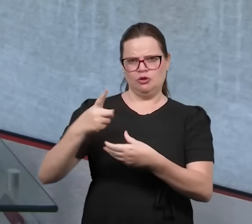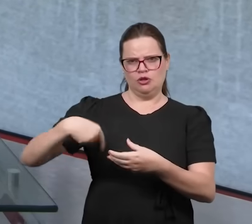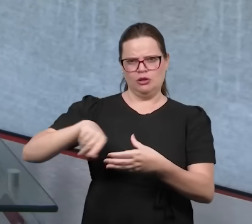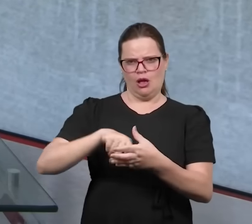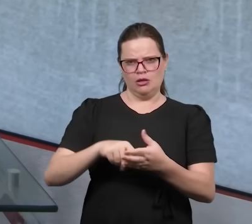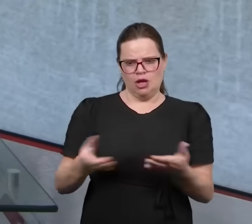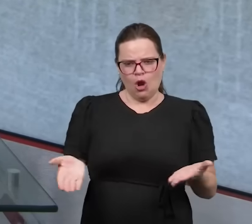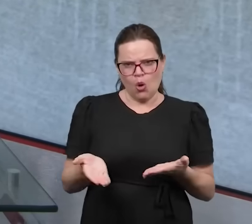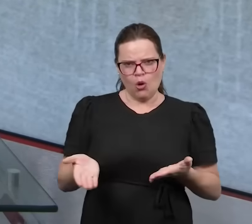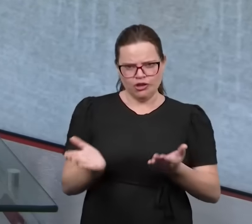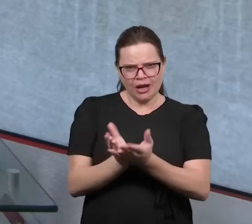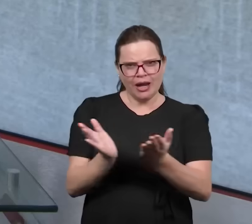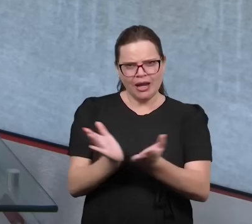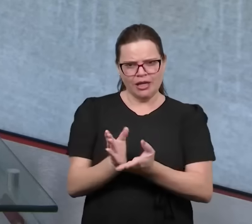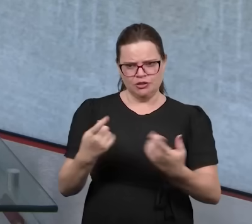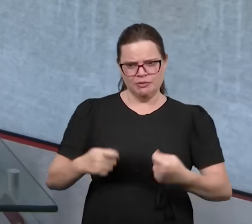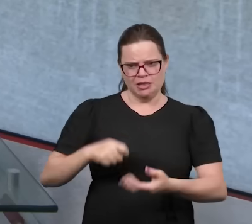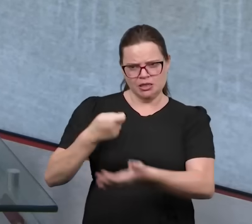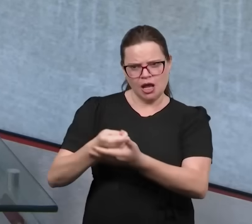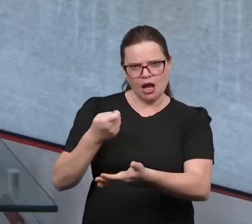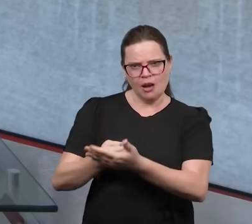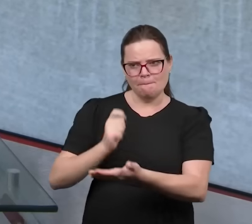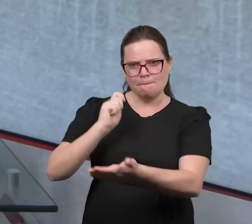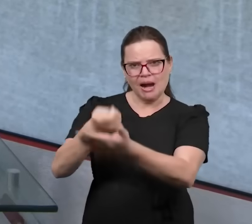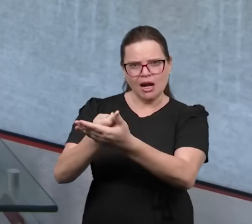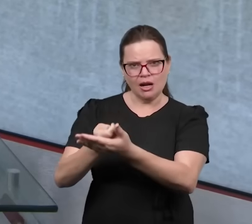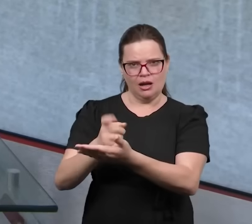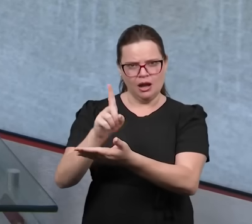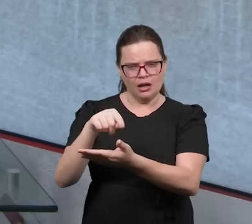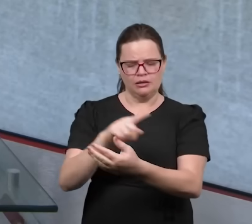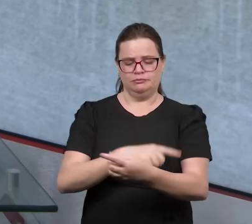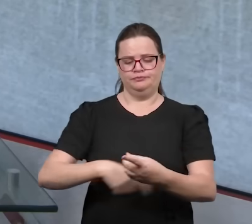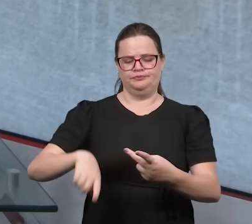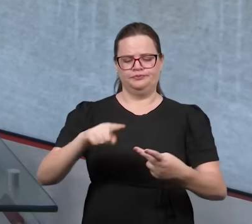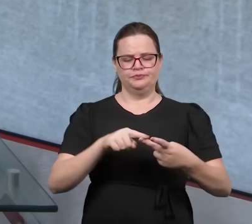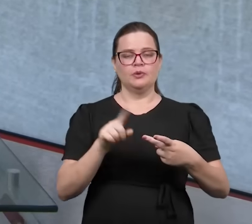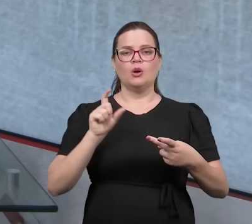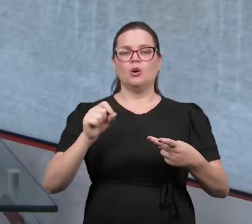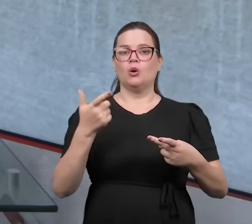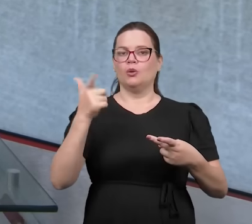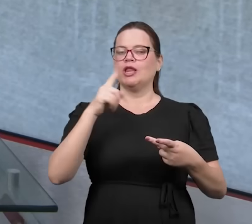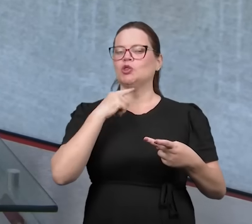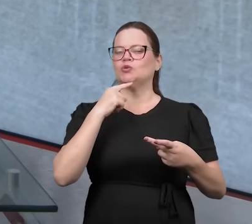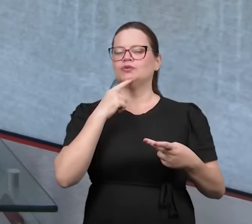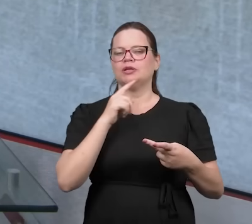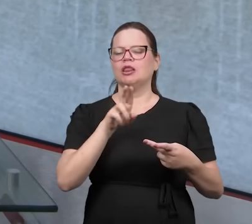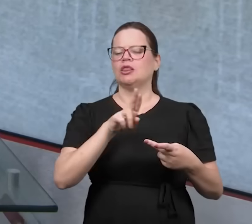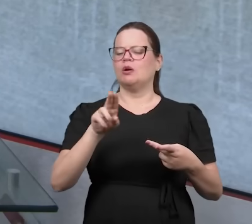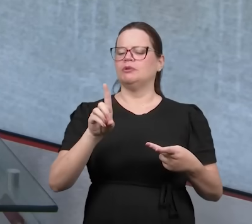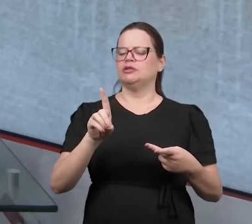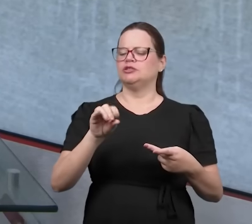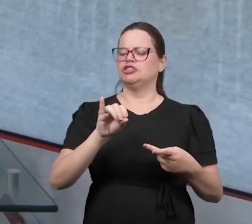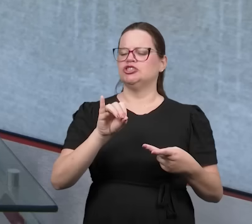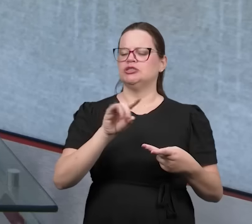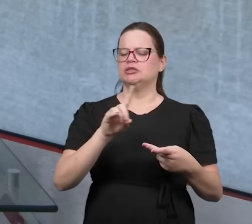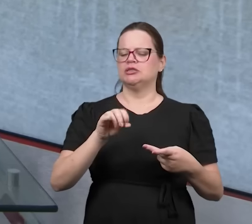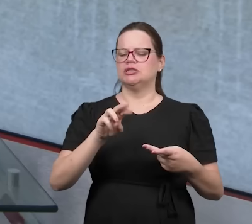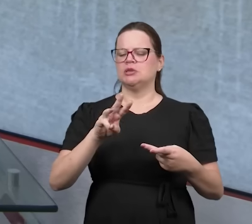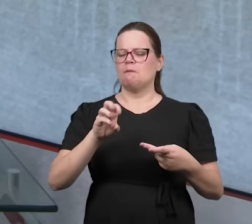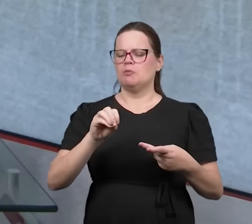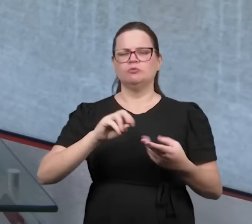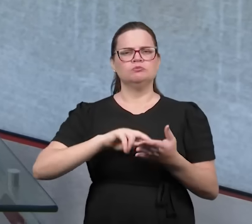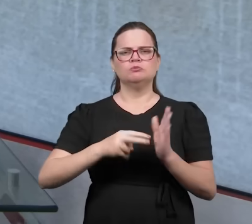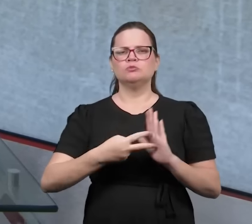é obrigatório para o cristão hoje? Outra pergunta que se faz, por que o nome dízimo? O que quer